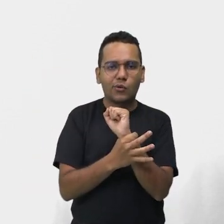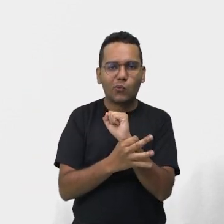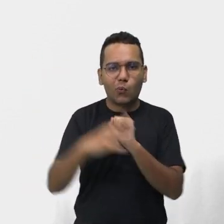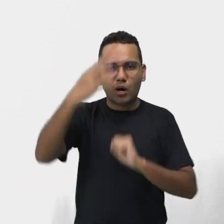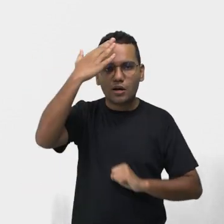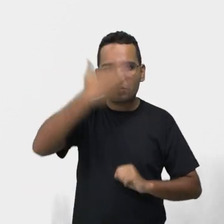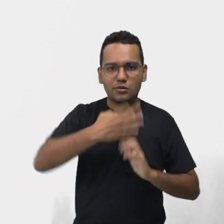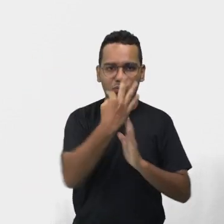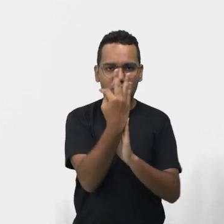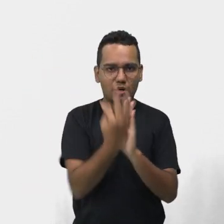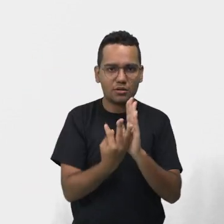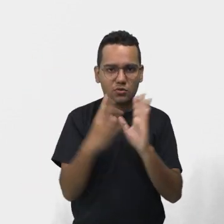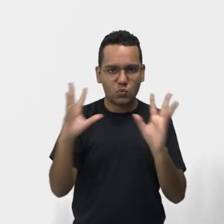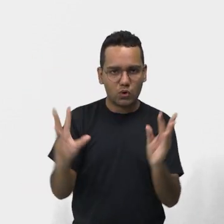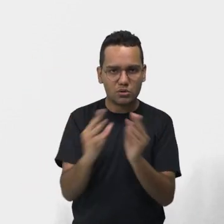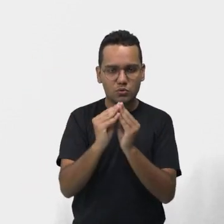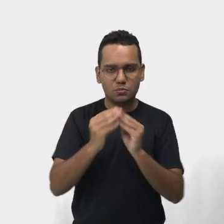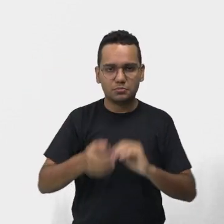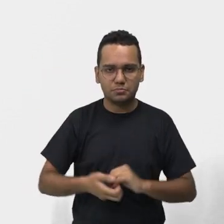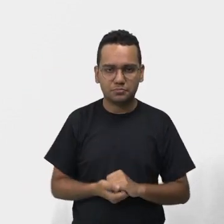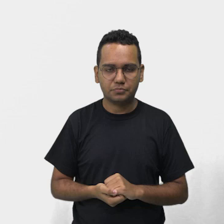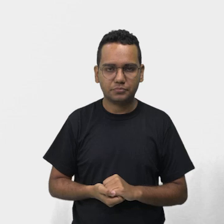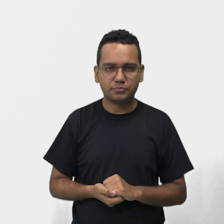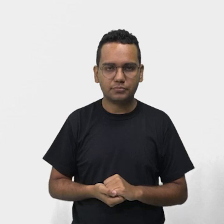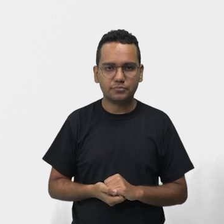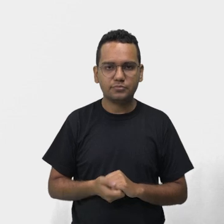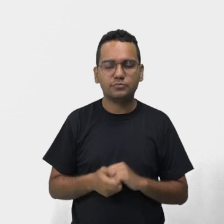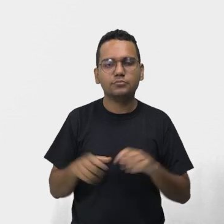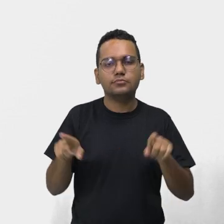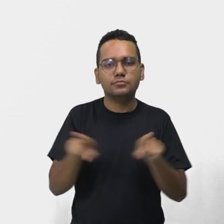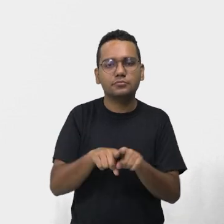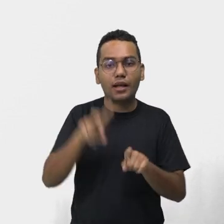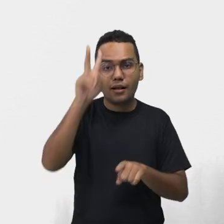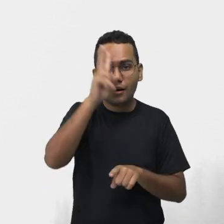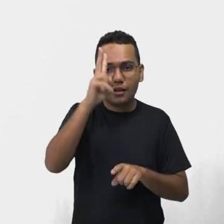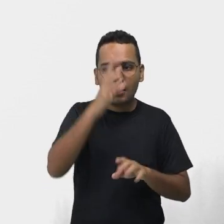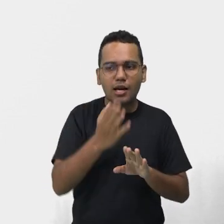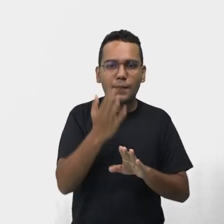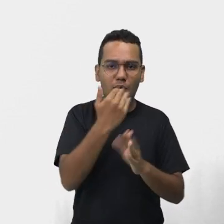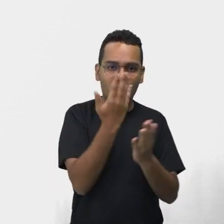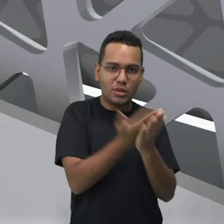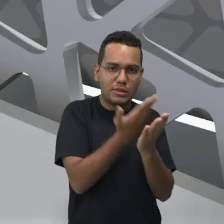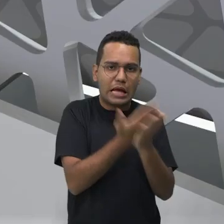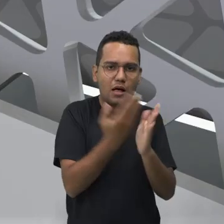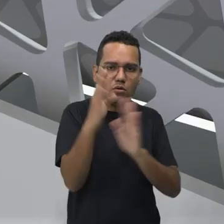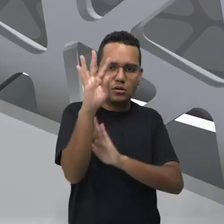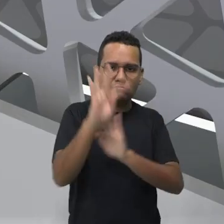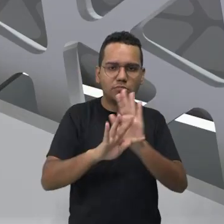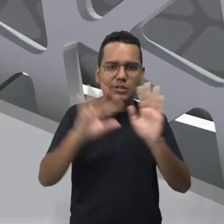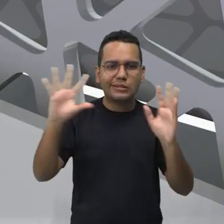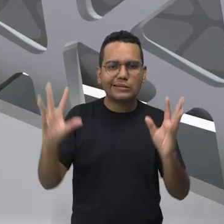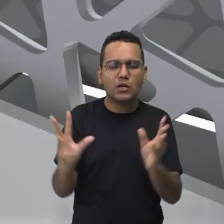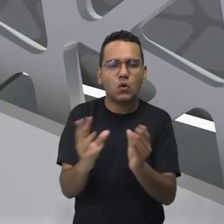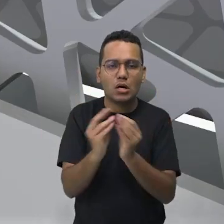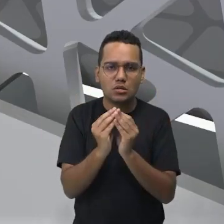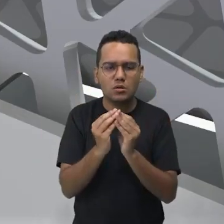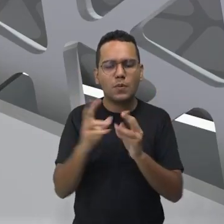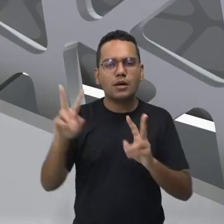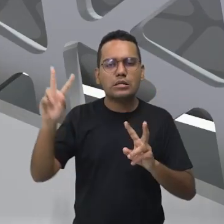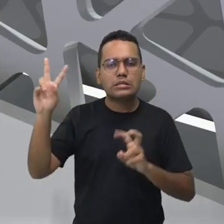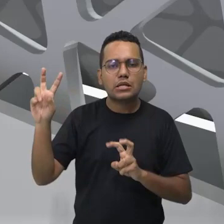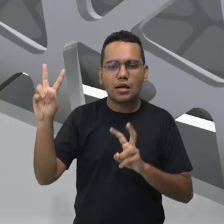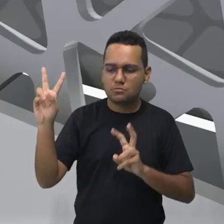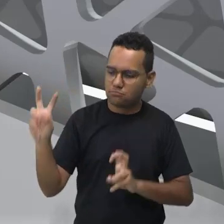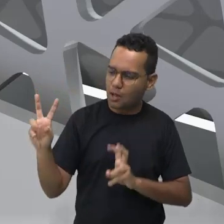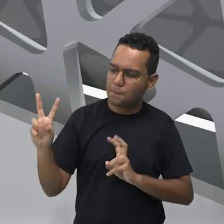você escreveu. E, no resumo que nós lemos no início da nossa aula, observem que há citações também.